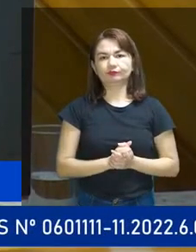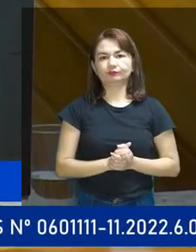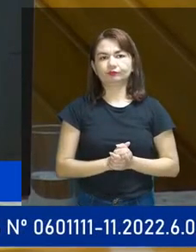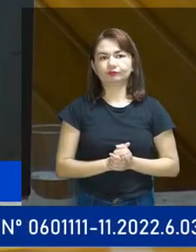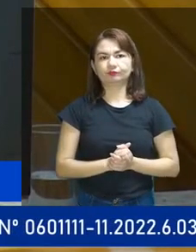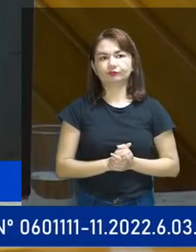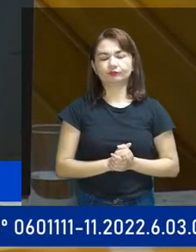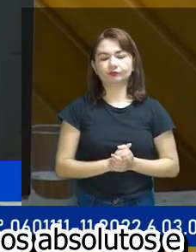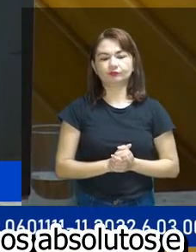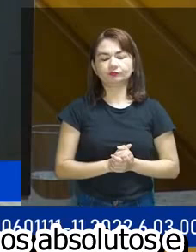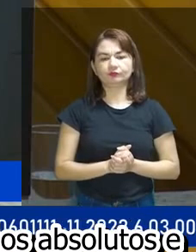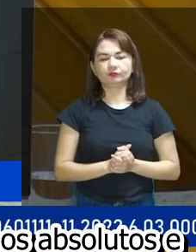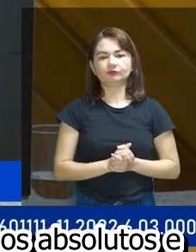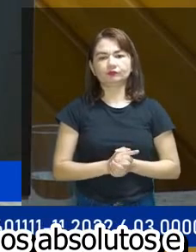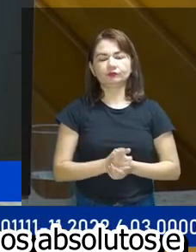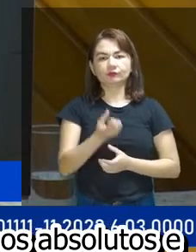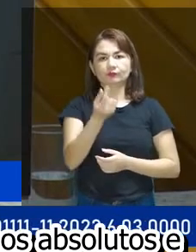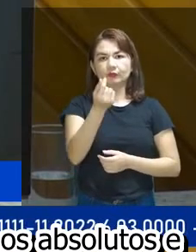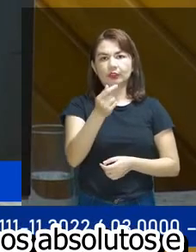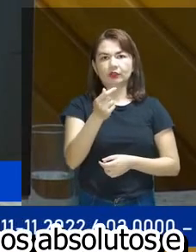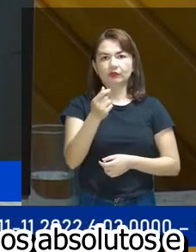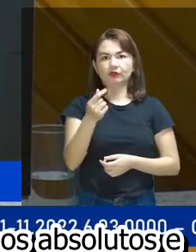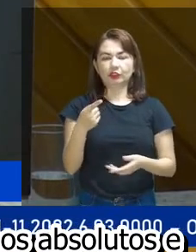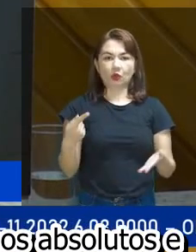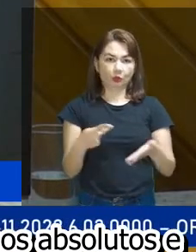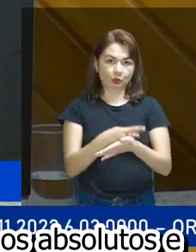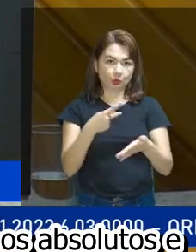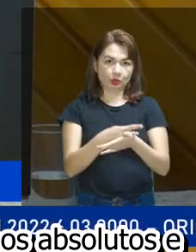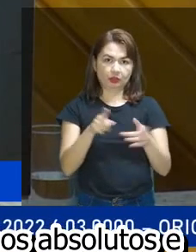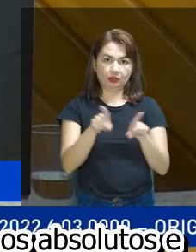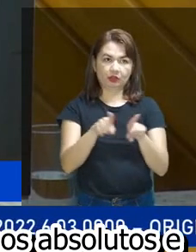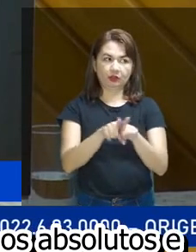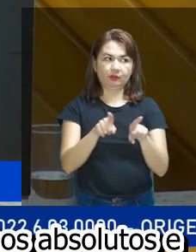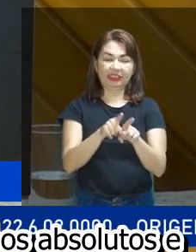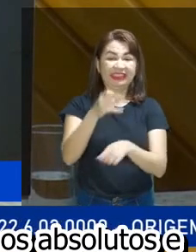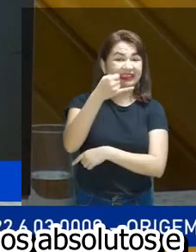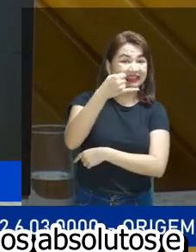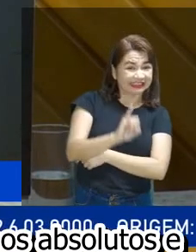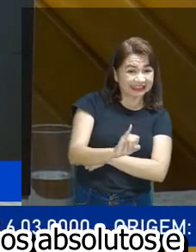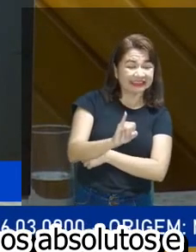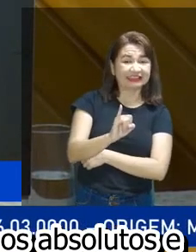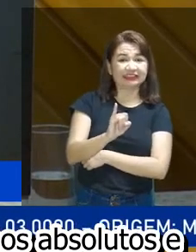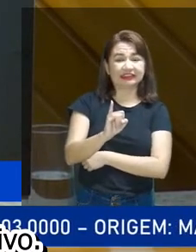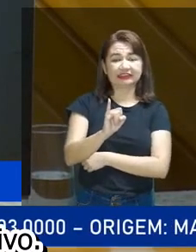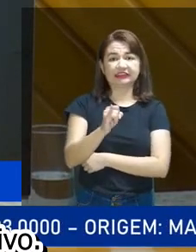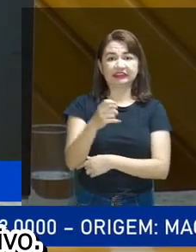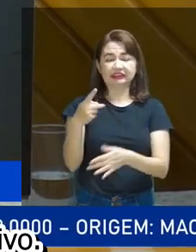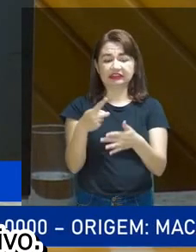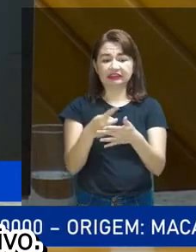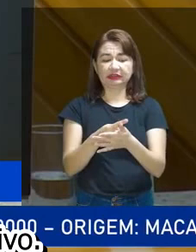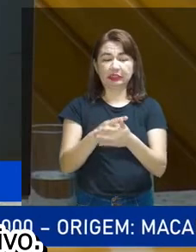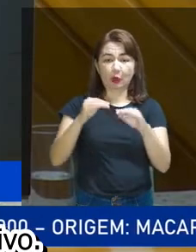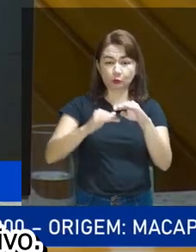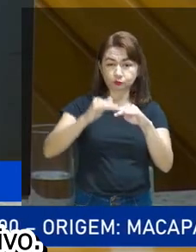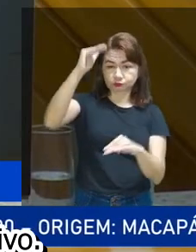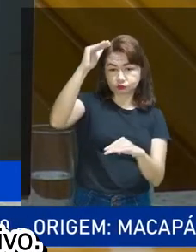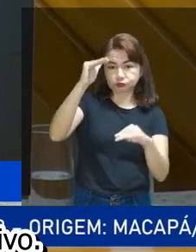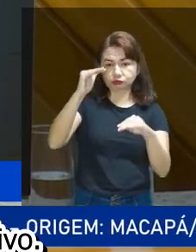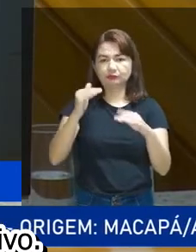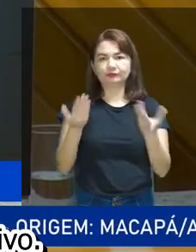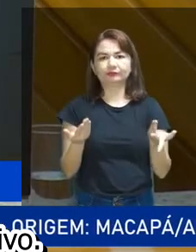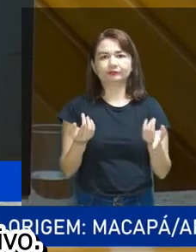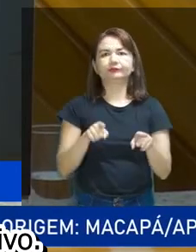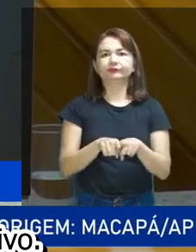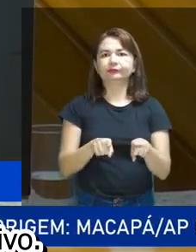disso, o valor objeto da irregularidade, se considerado em termos absolutos e em percentual,